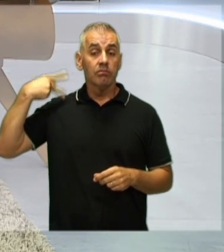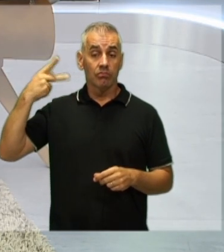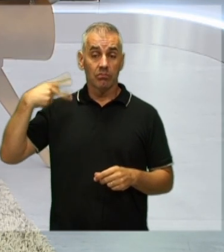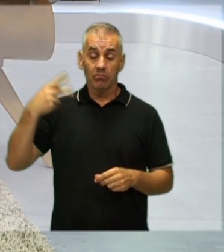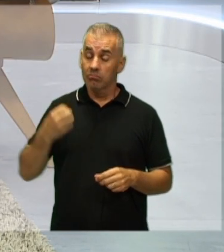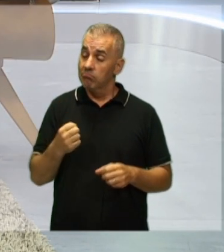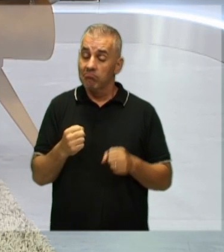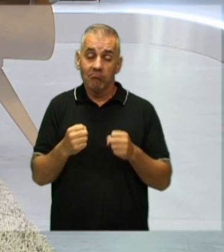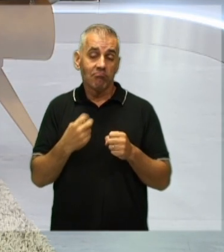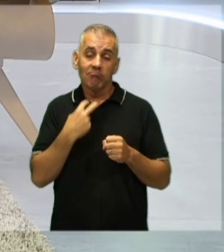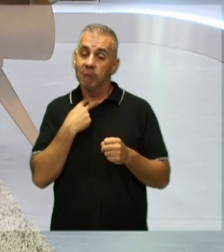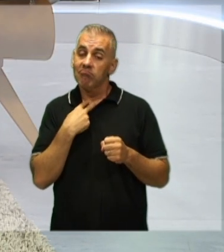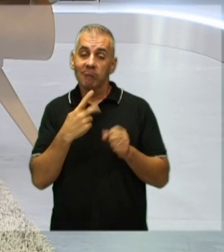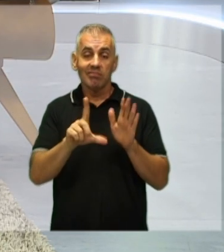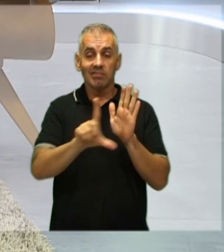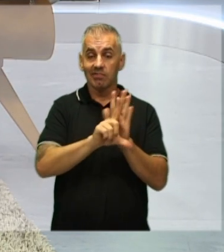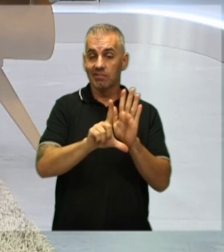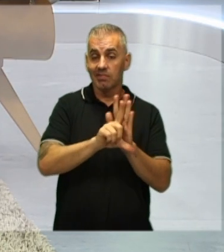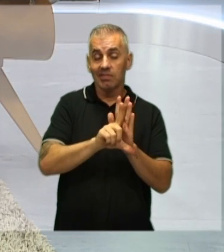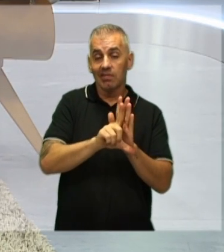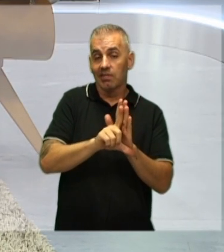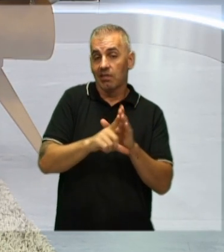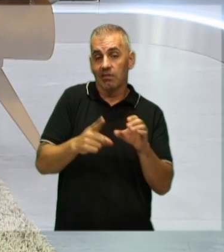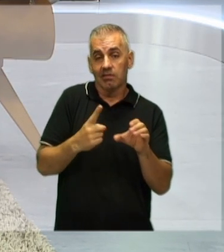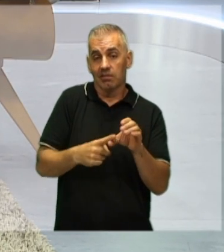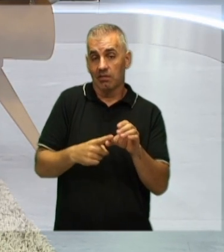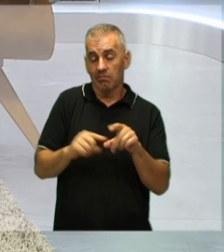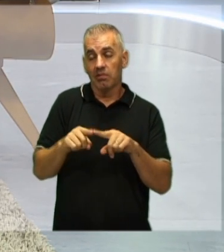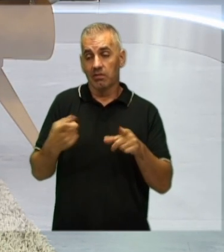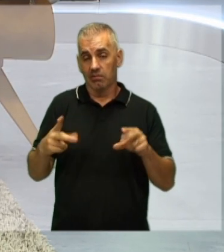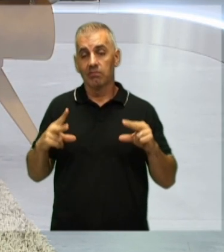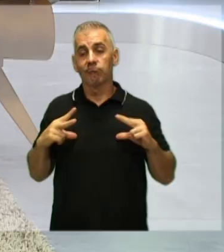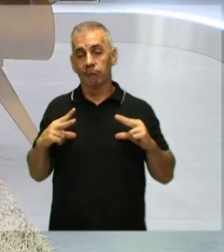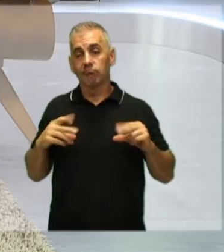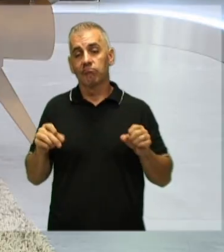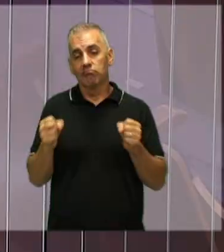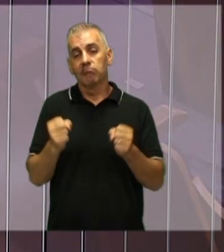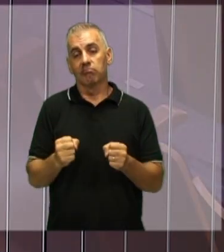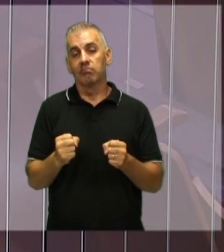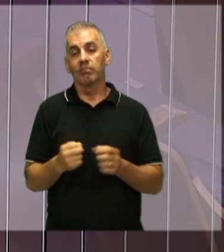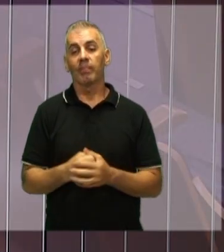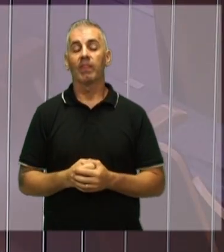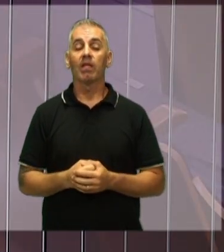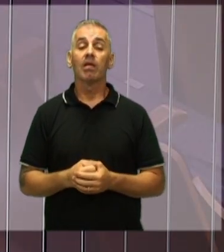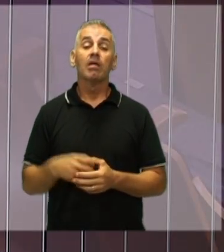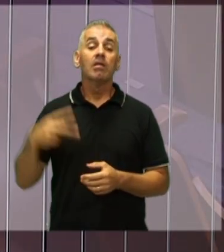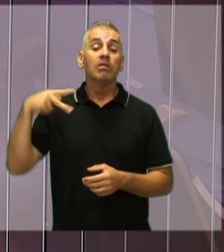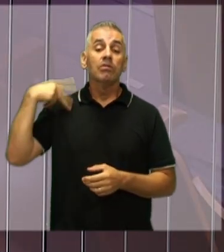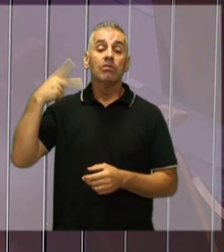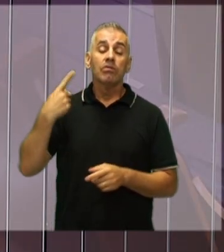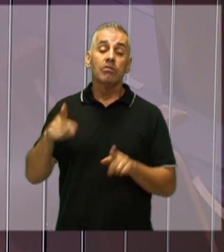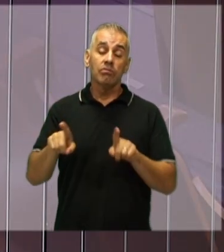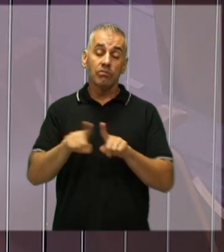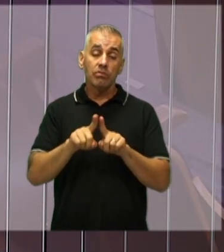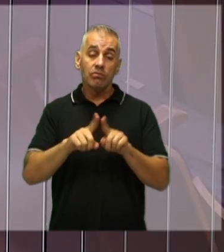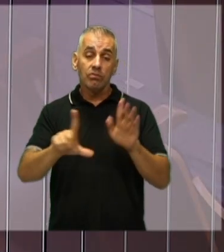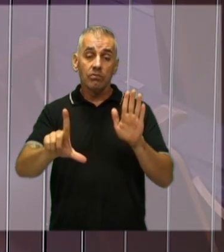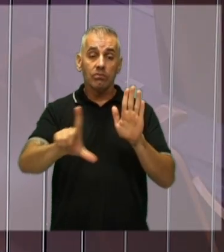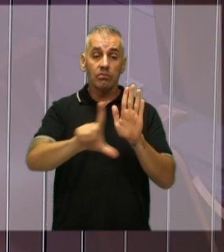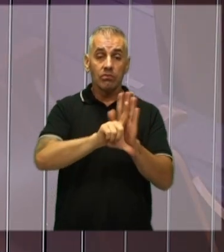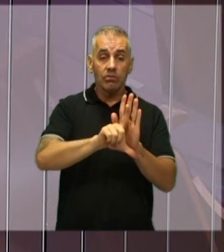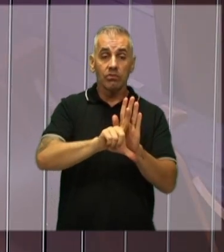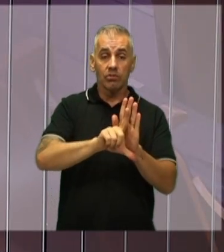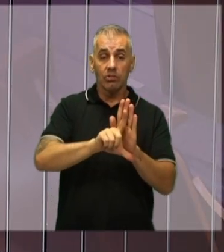Mas o privado não tem problema, né? Vereador, o senhor também é autor do projeto de lei ordinária número 10